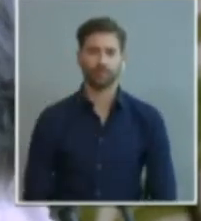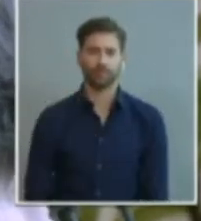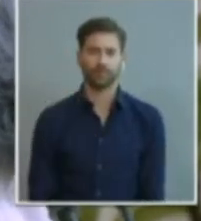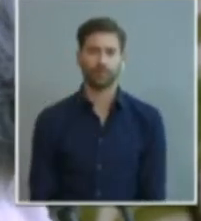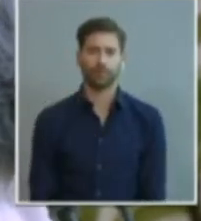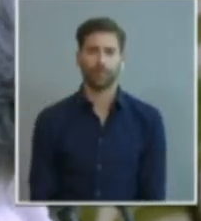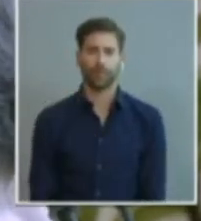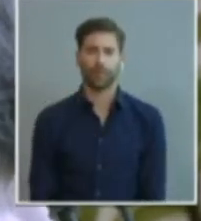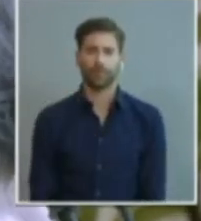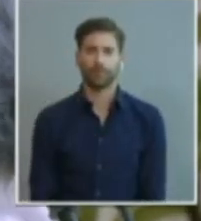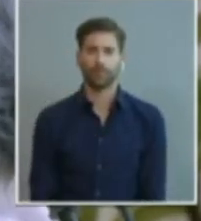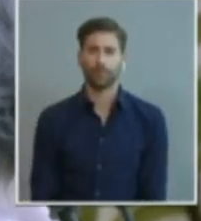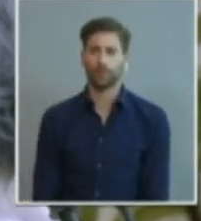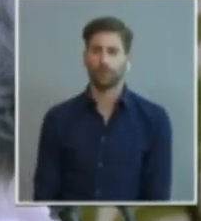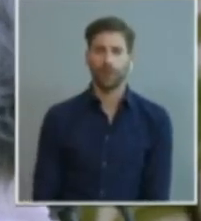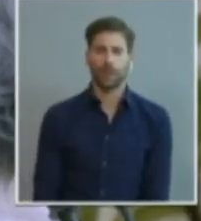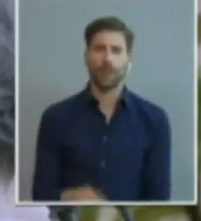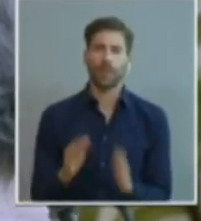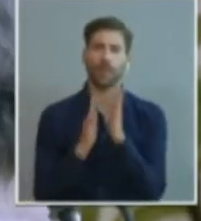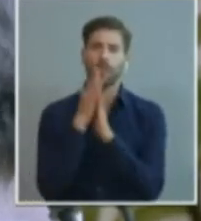entrou na glória de Deus,